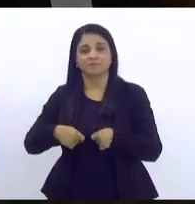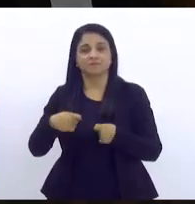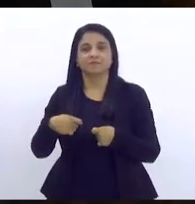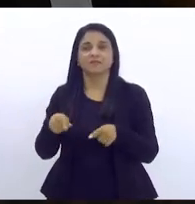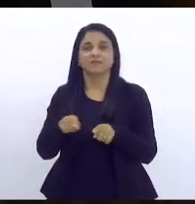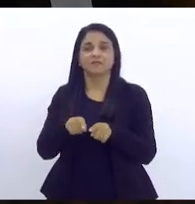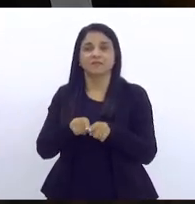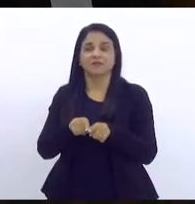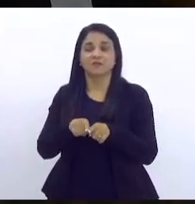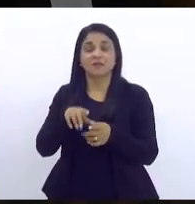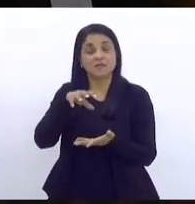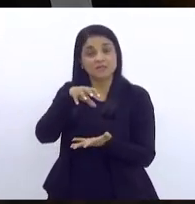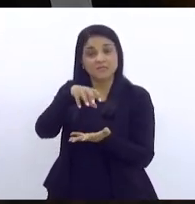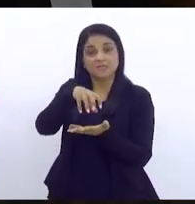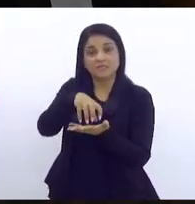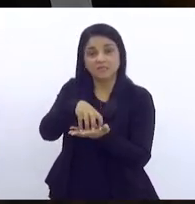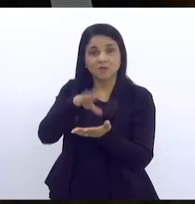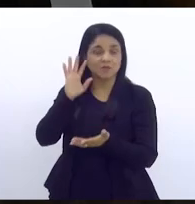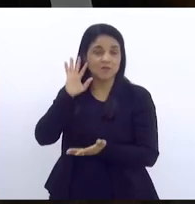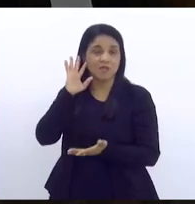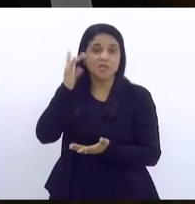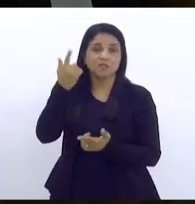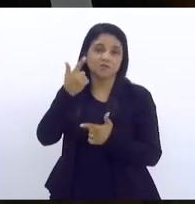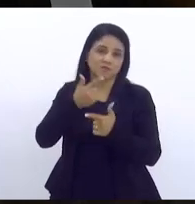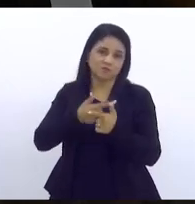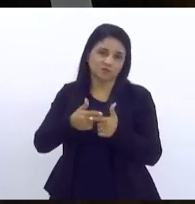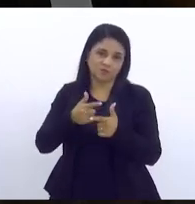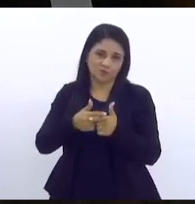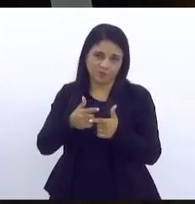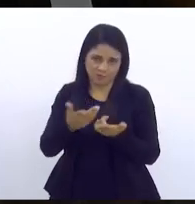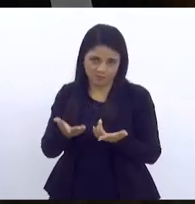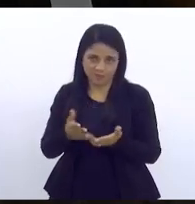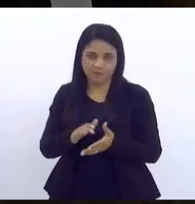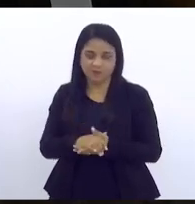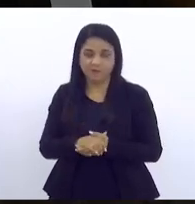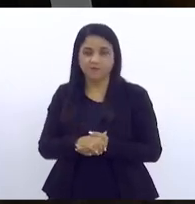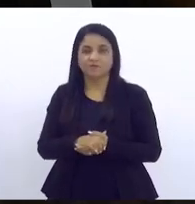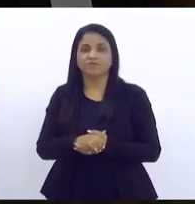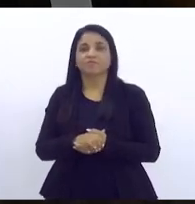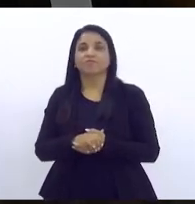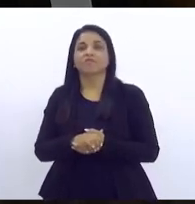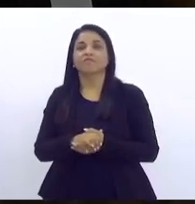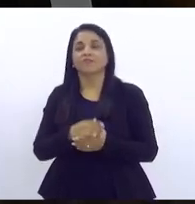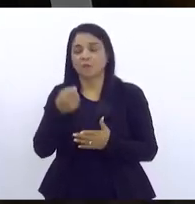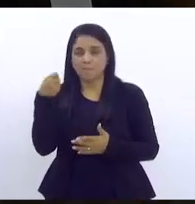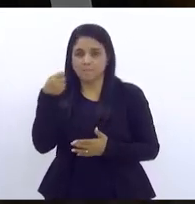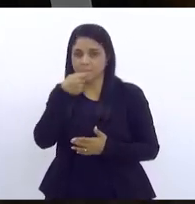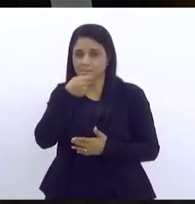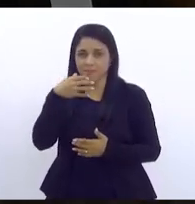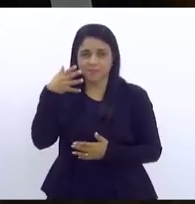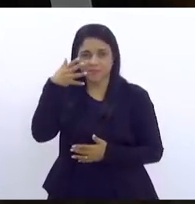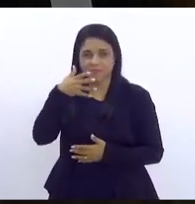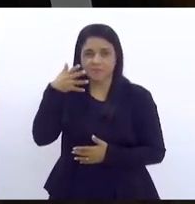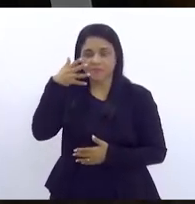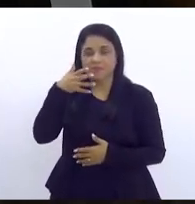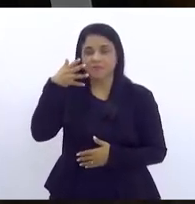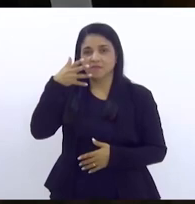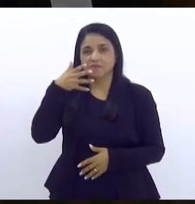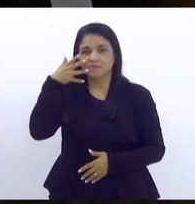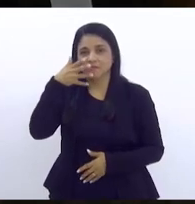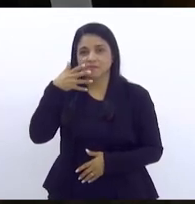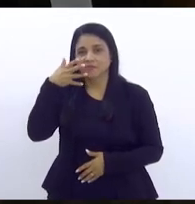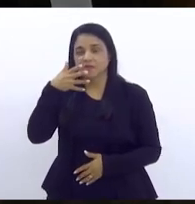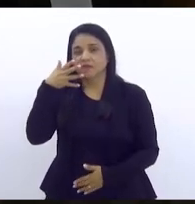basilar e central para resolver o que a gente vai ouvir a seguir então sem delongas eu vou passar a palavra pro promotor